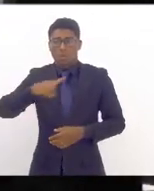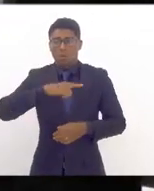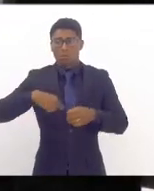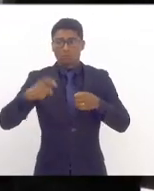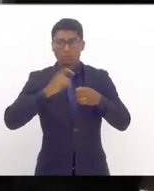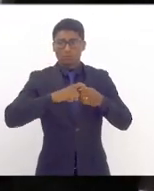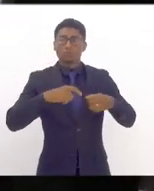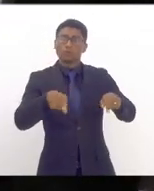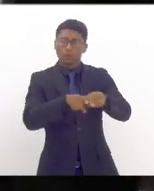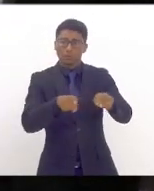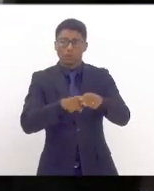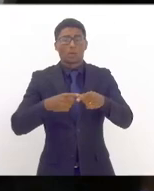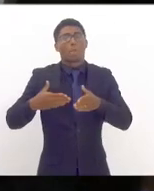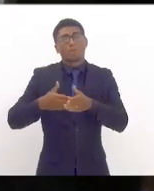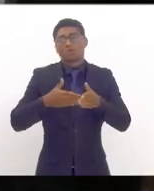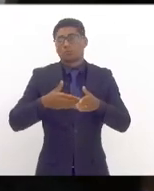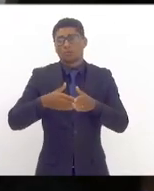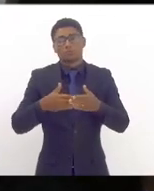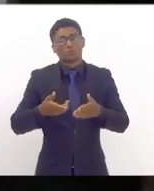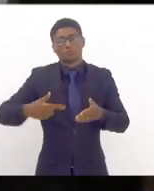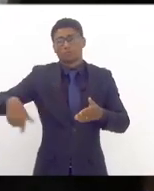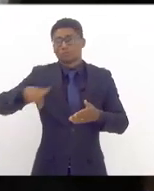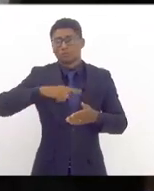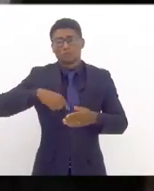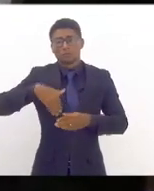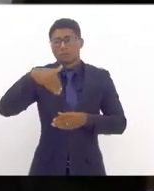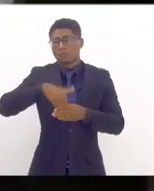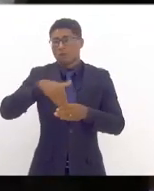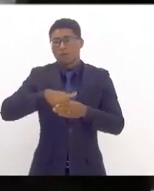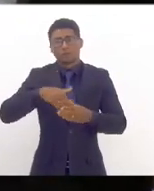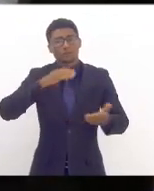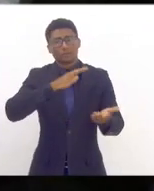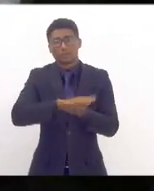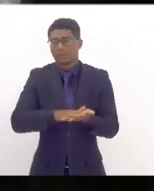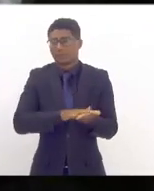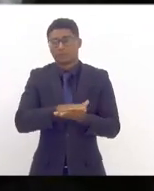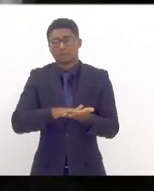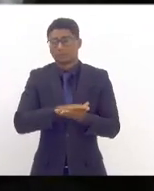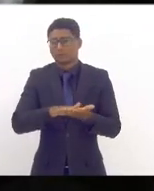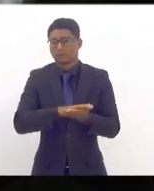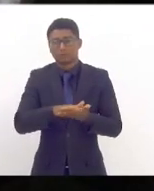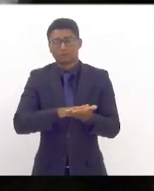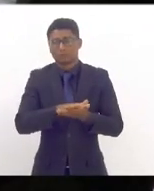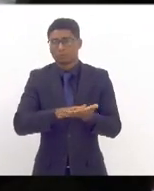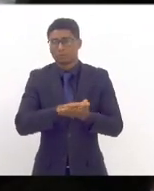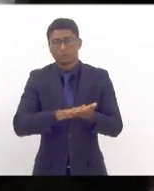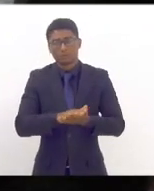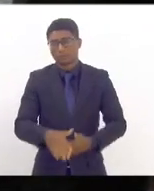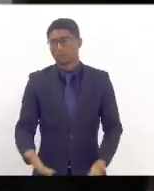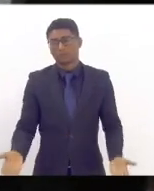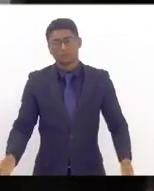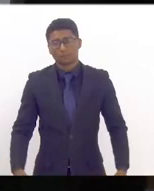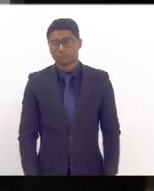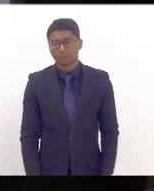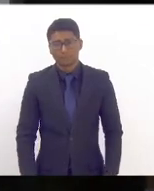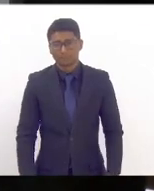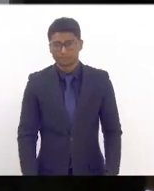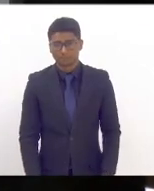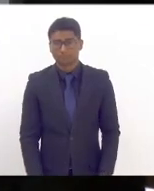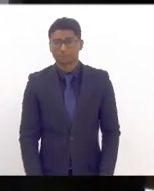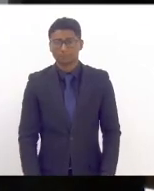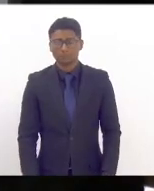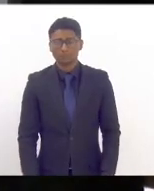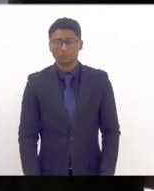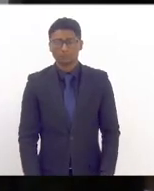vou entrar em obstrução e nós não vamos votar mais nada mais nada até que vote até